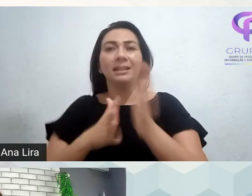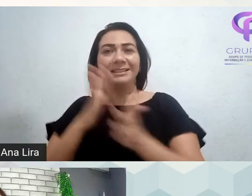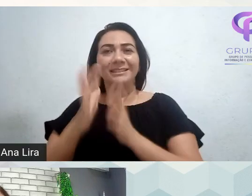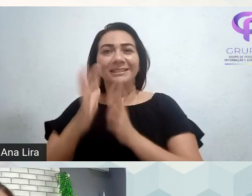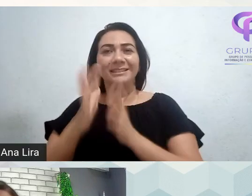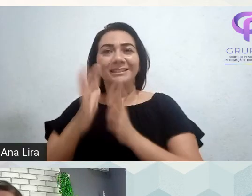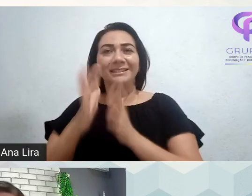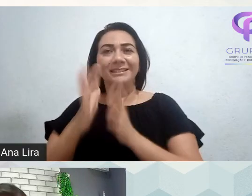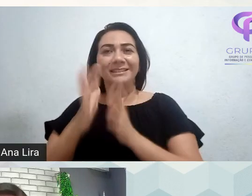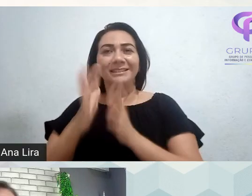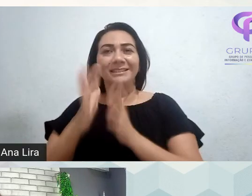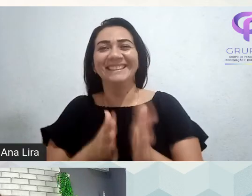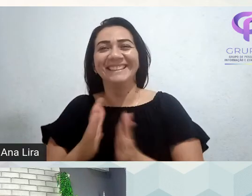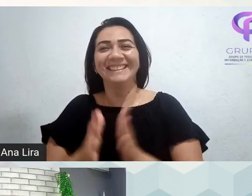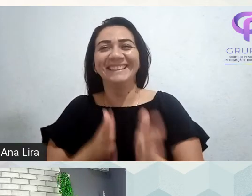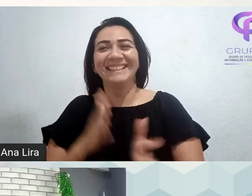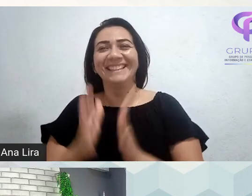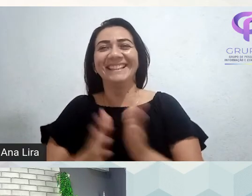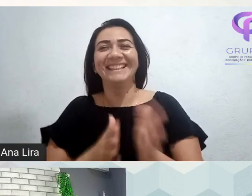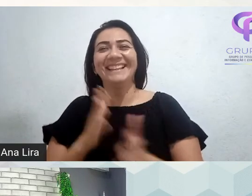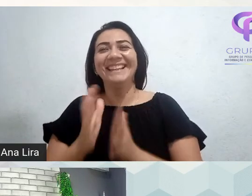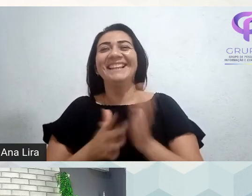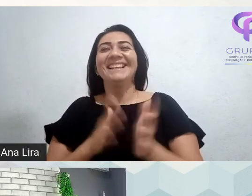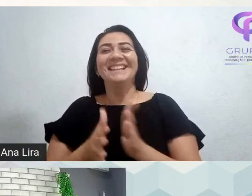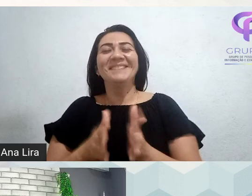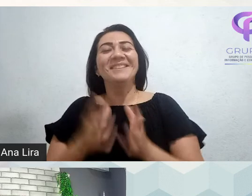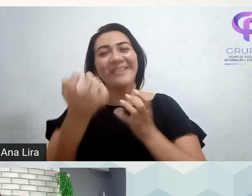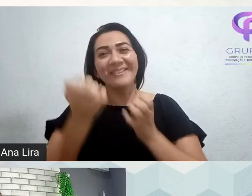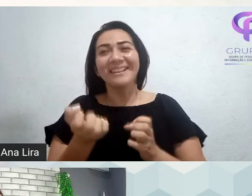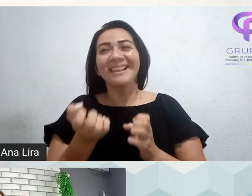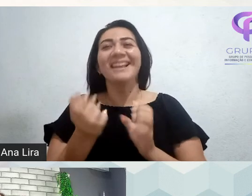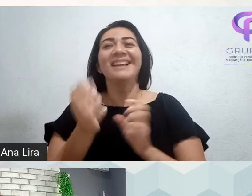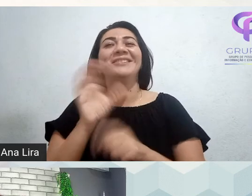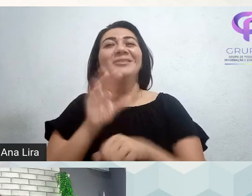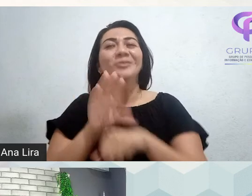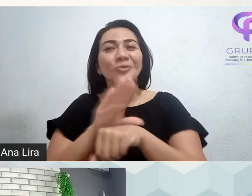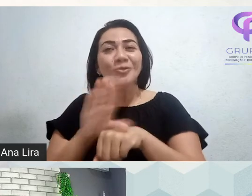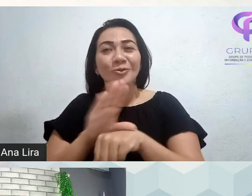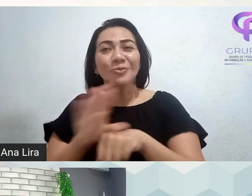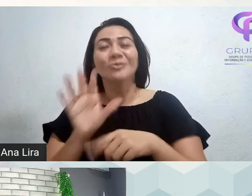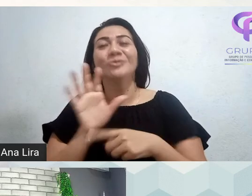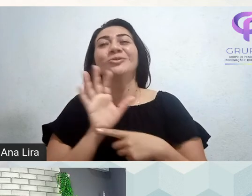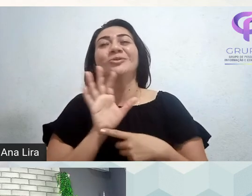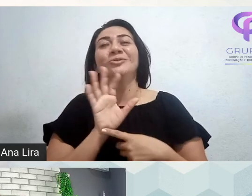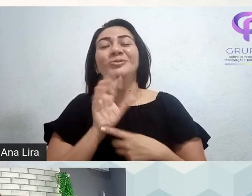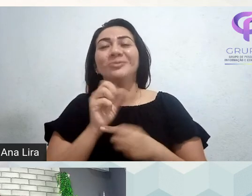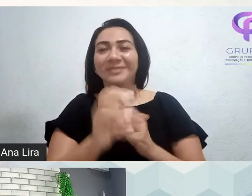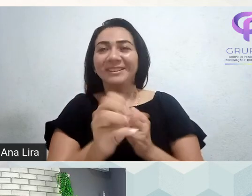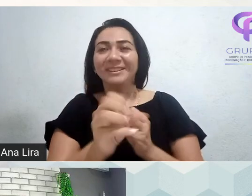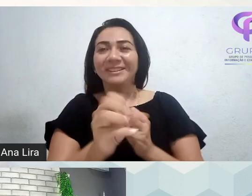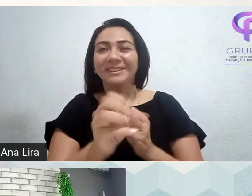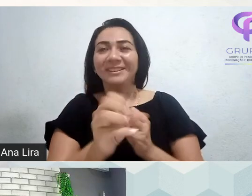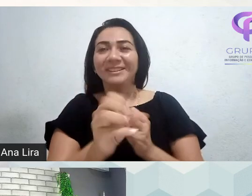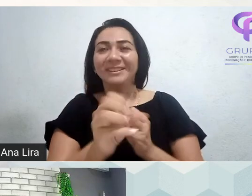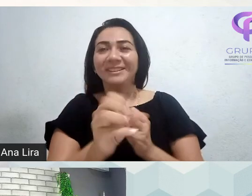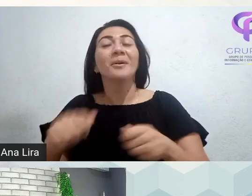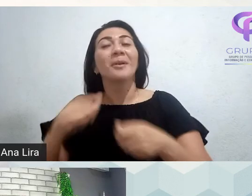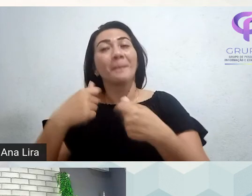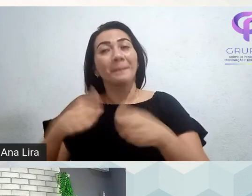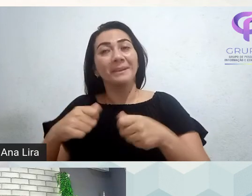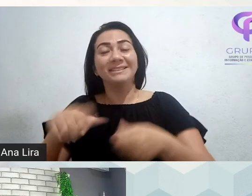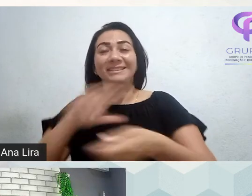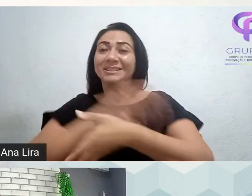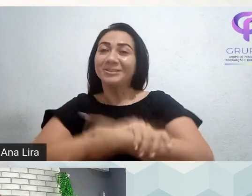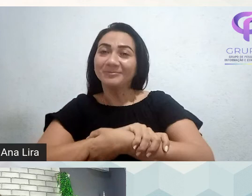ter alguém que consiga ser um parceiro, porque esse é um sonho que eu quero